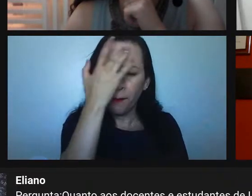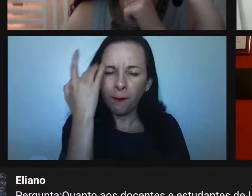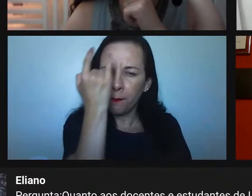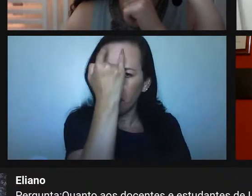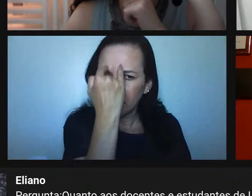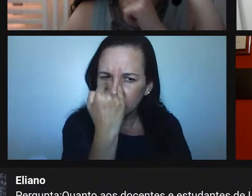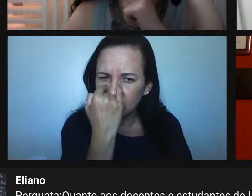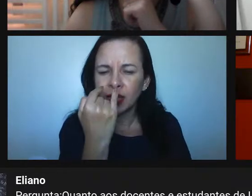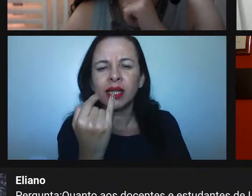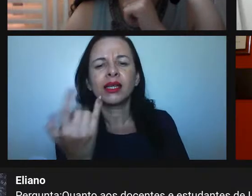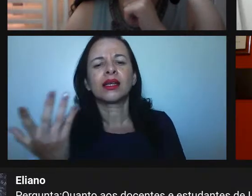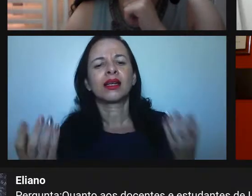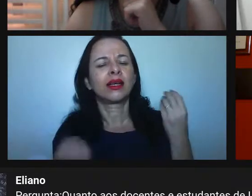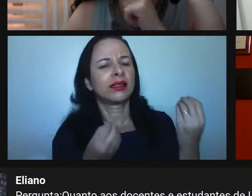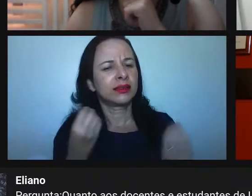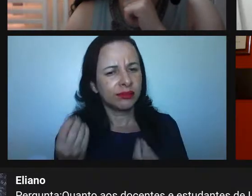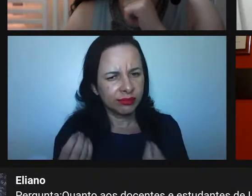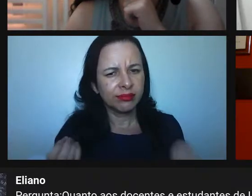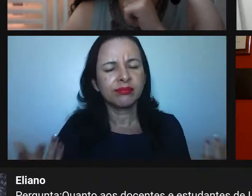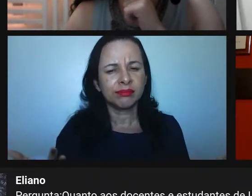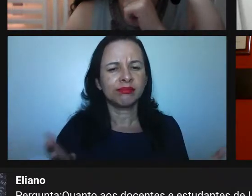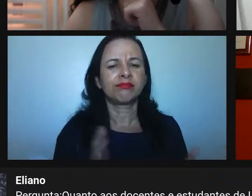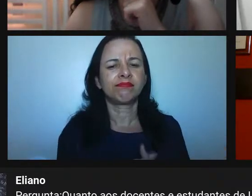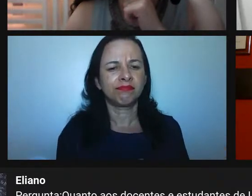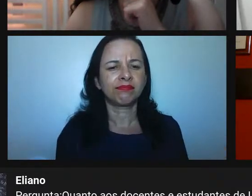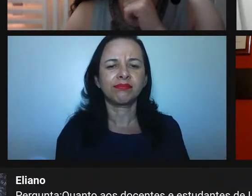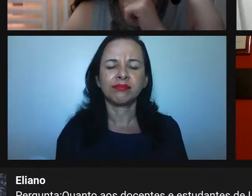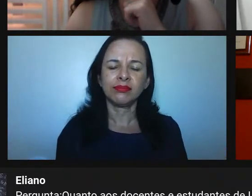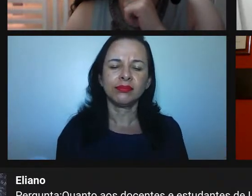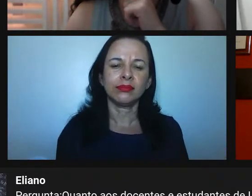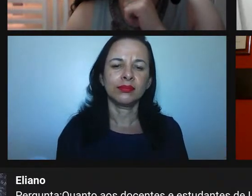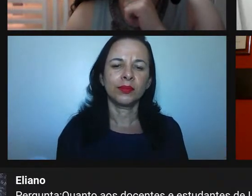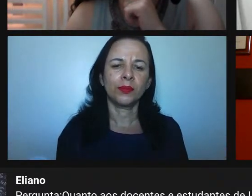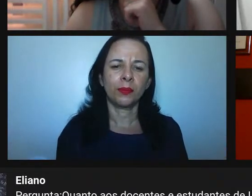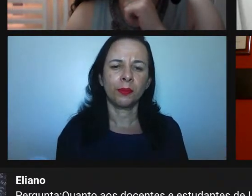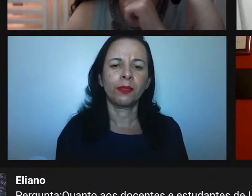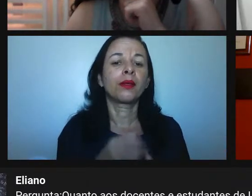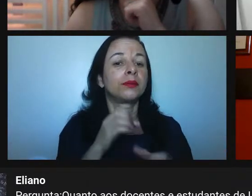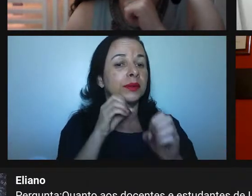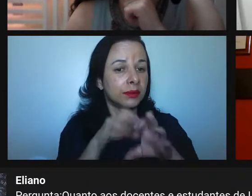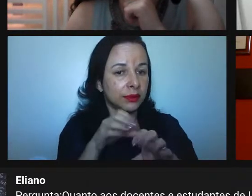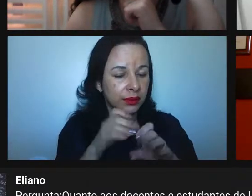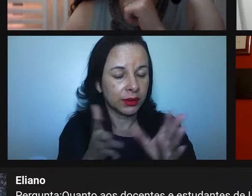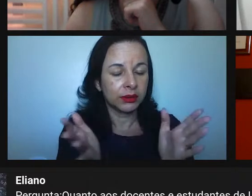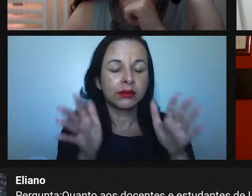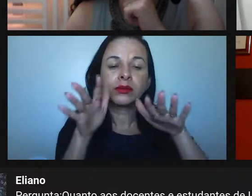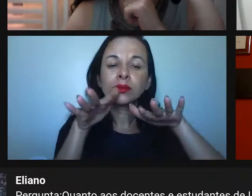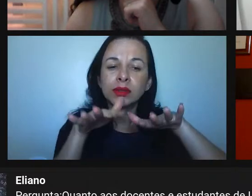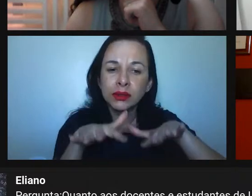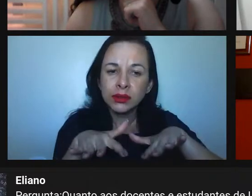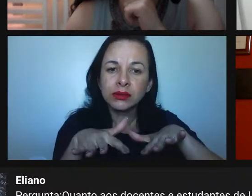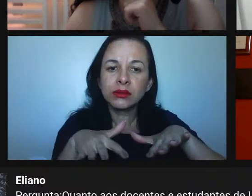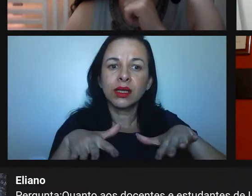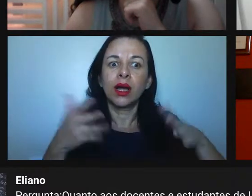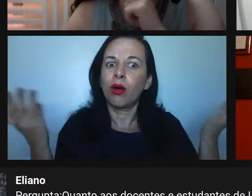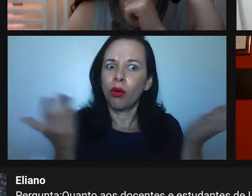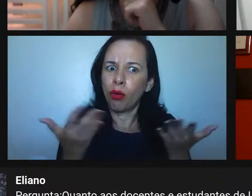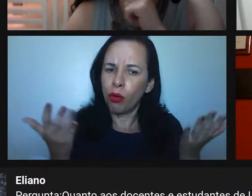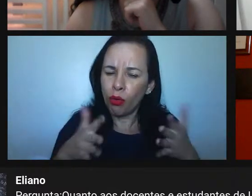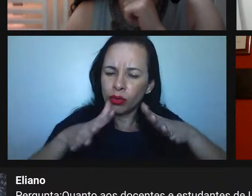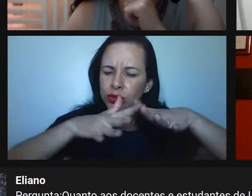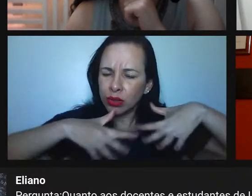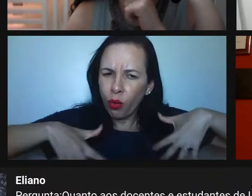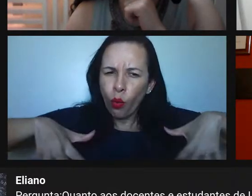voltados para para a educação inclusiva então a área bem Ampla também